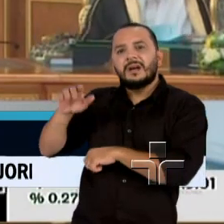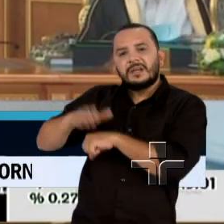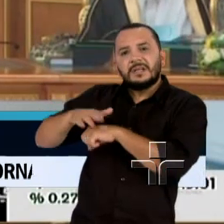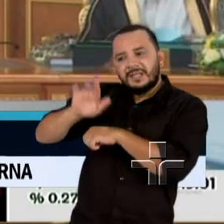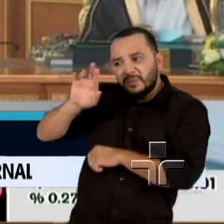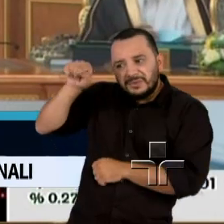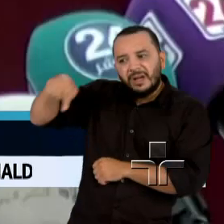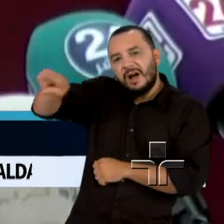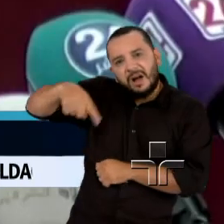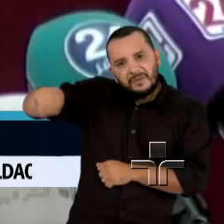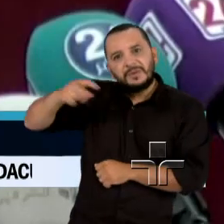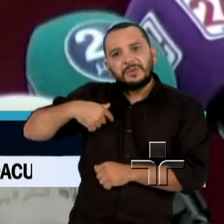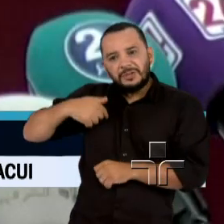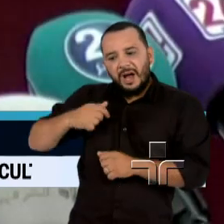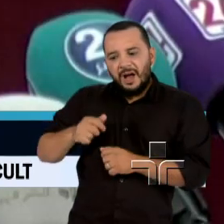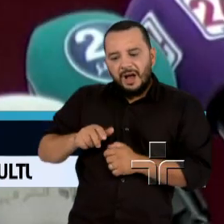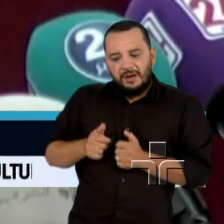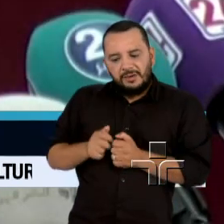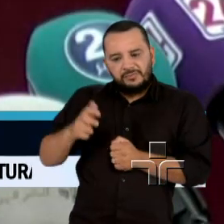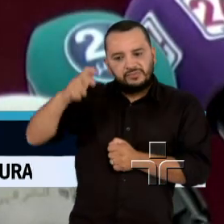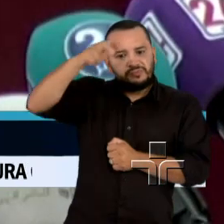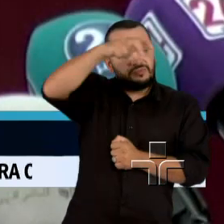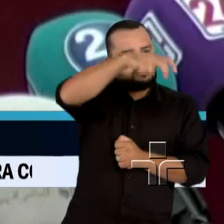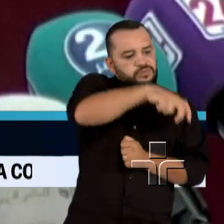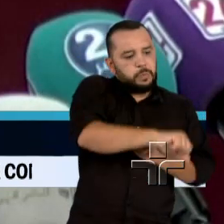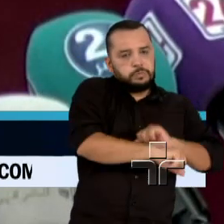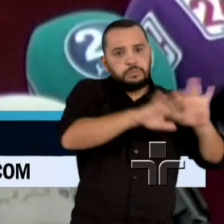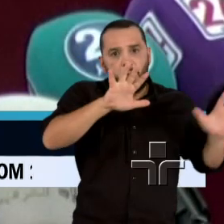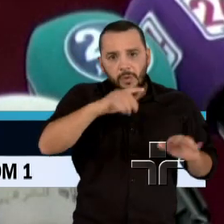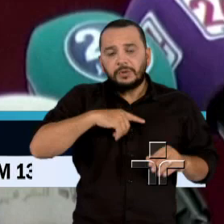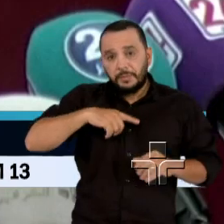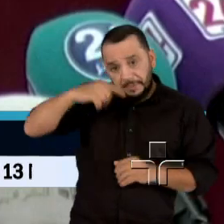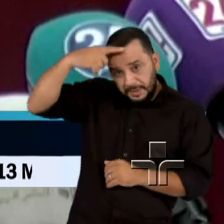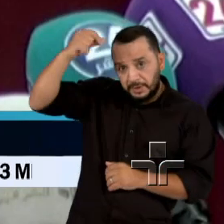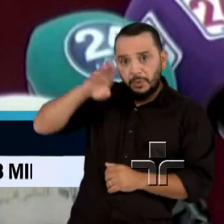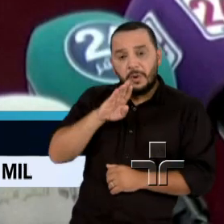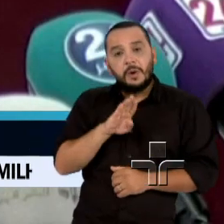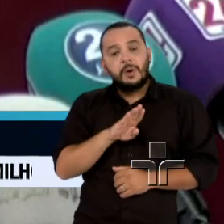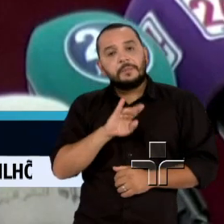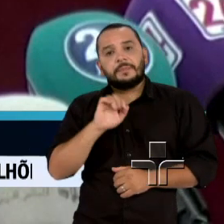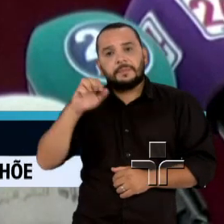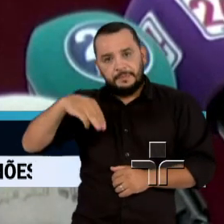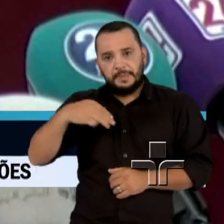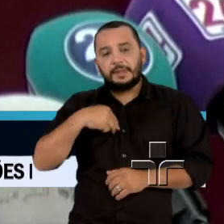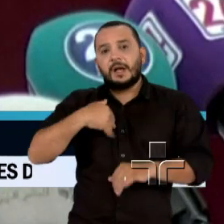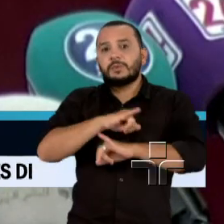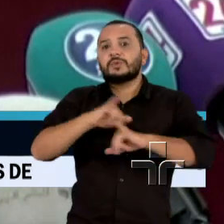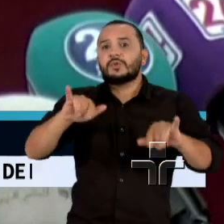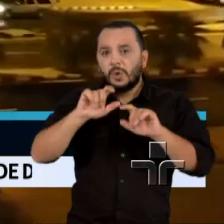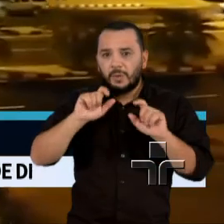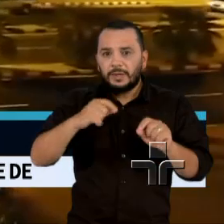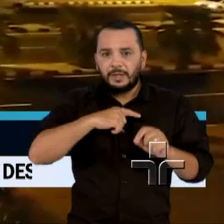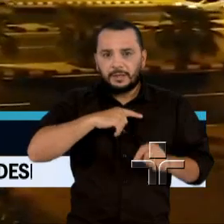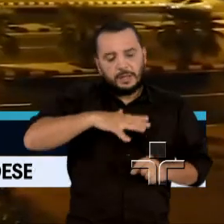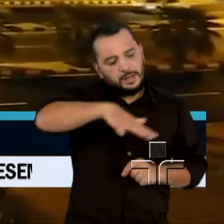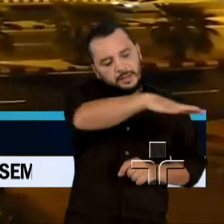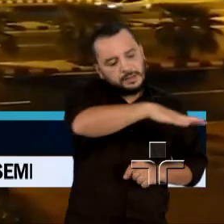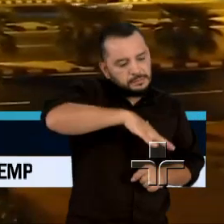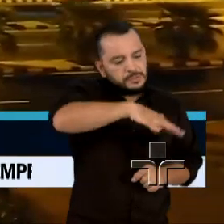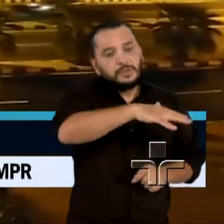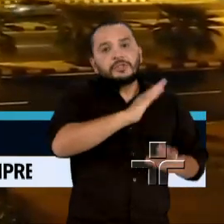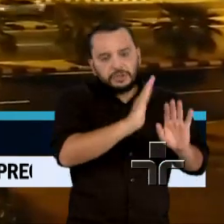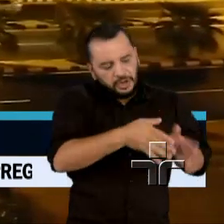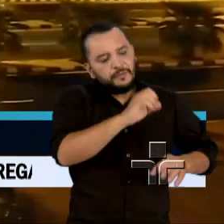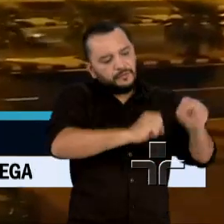pelos ataques. O ministro da Energia, o príncipe Bin Salman, anunciou que as instalações de Saudi Aramco já